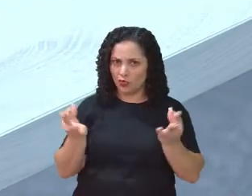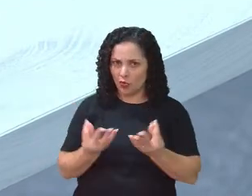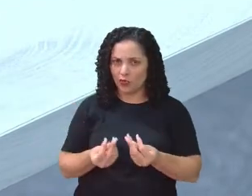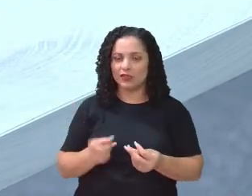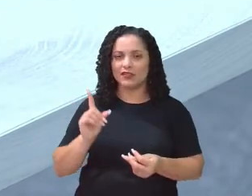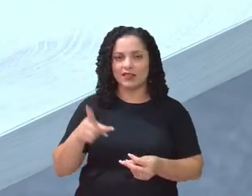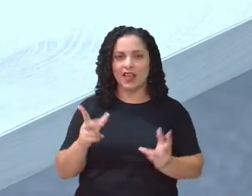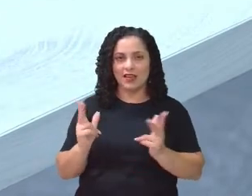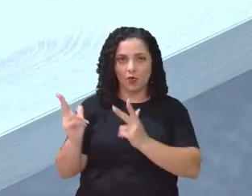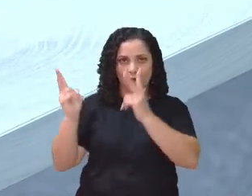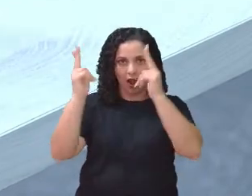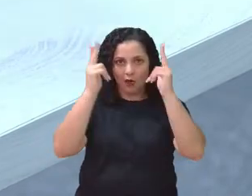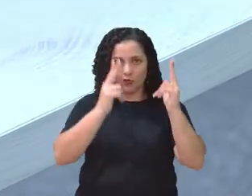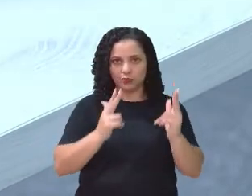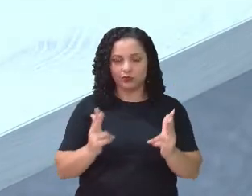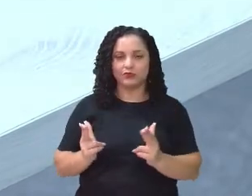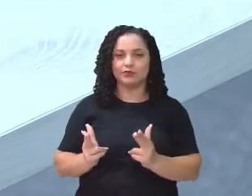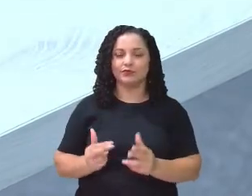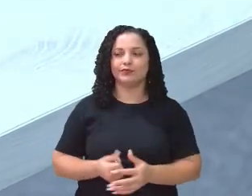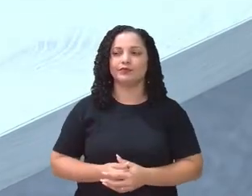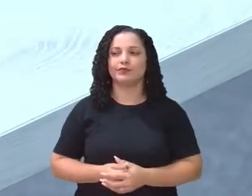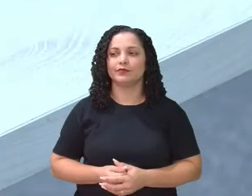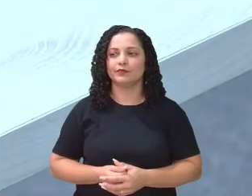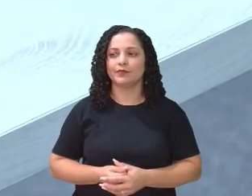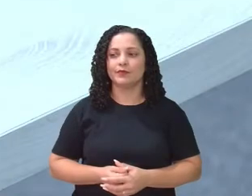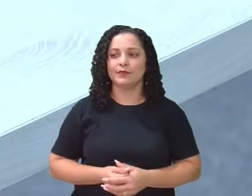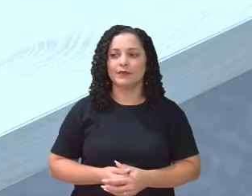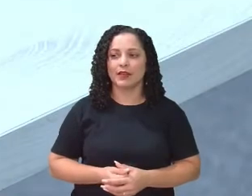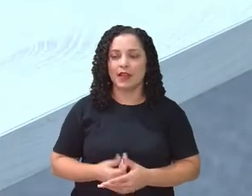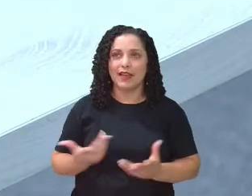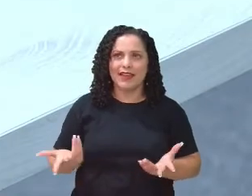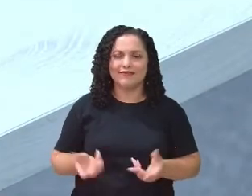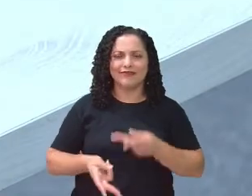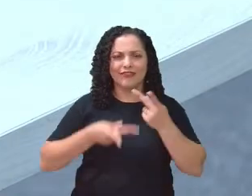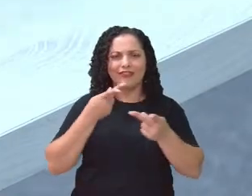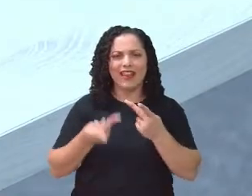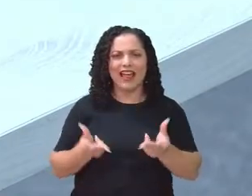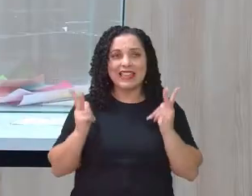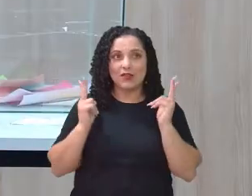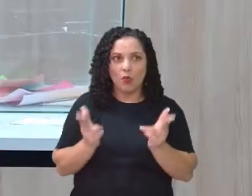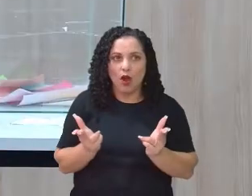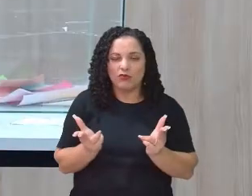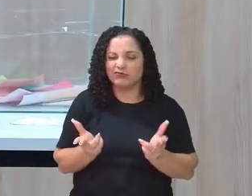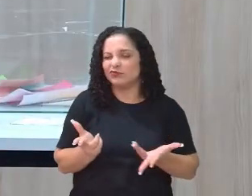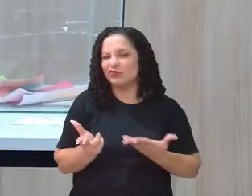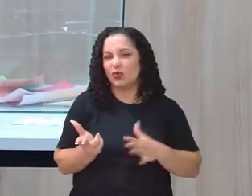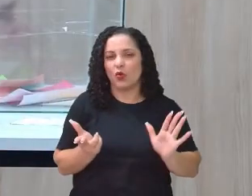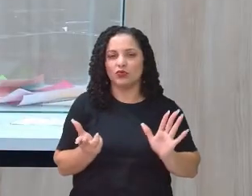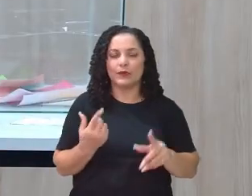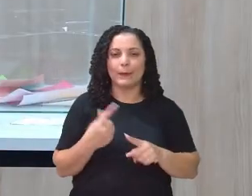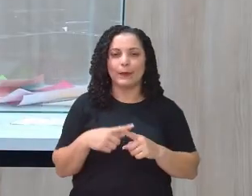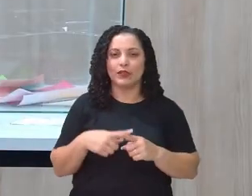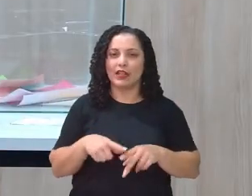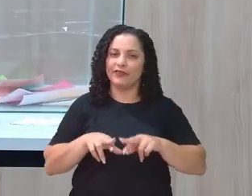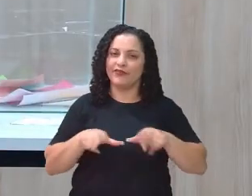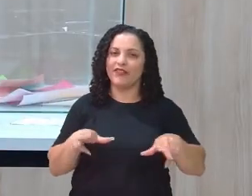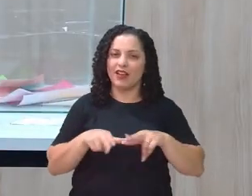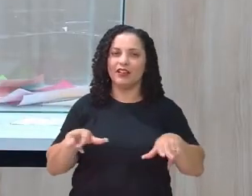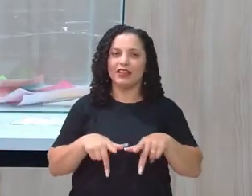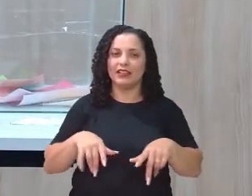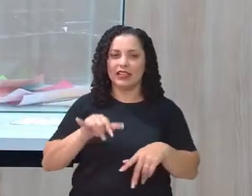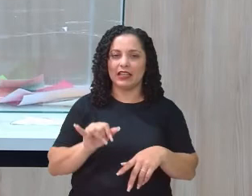congruentes, certo? A gente não gosta de falar a palavra igual, porque igual é diferente de congruente,